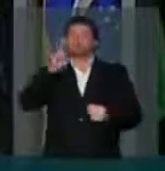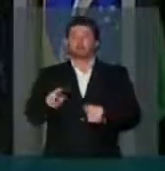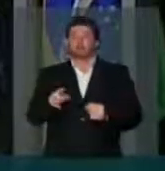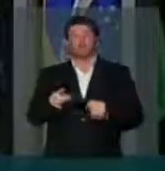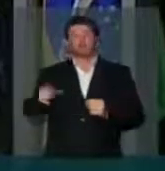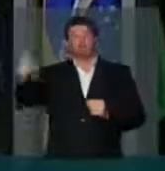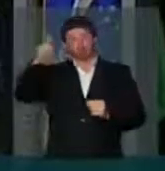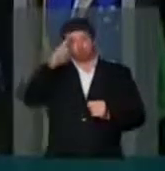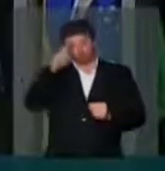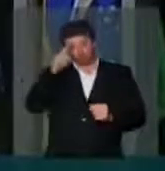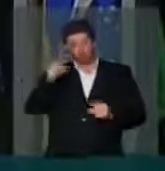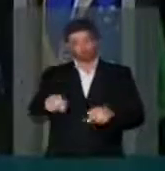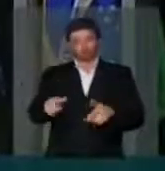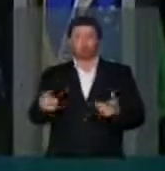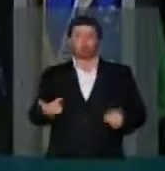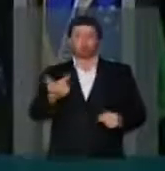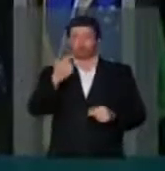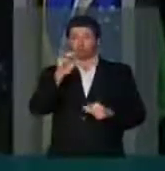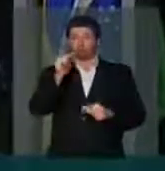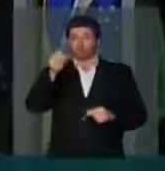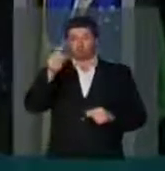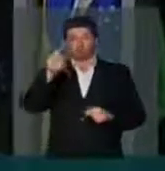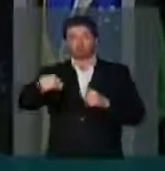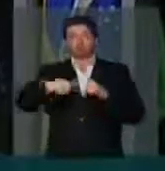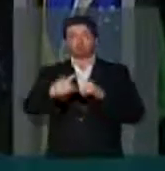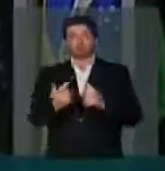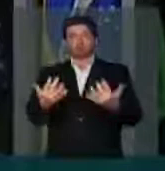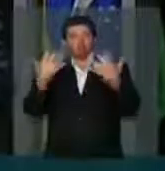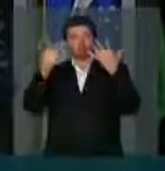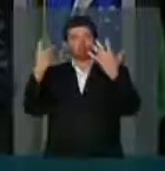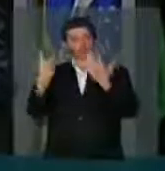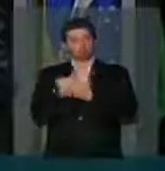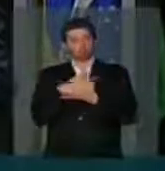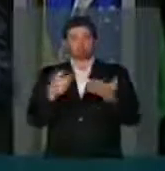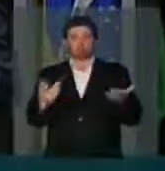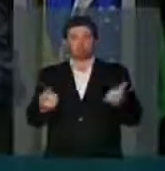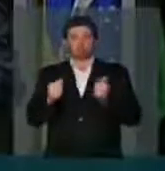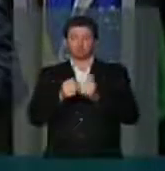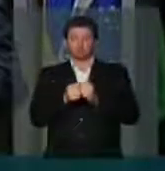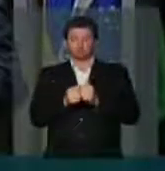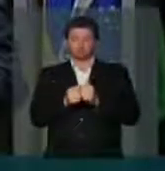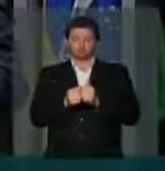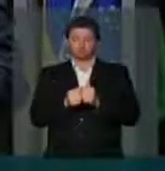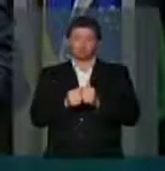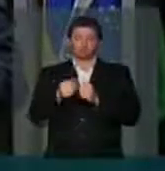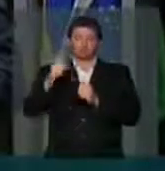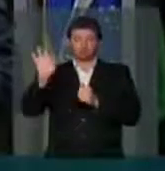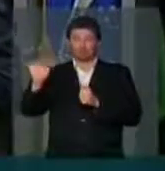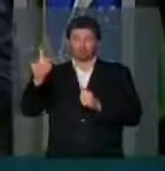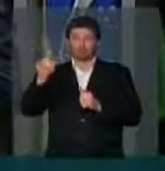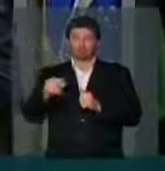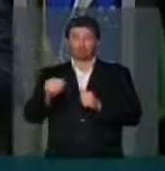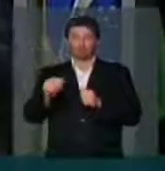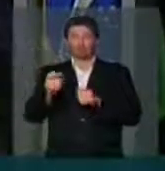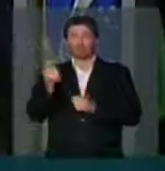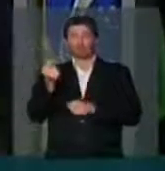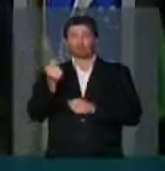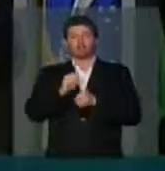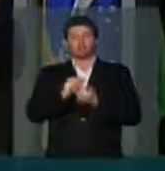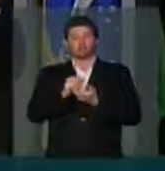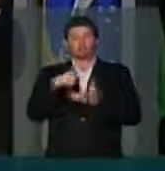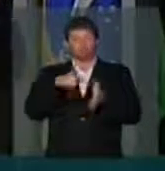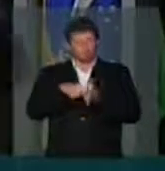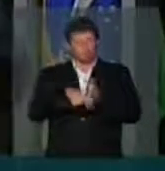dia. Em 2015, mais um escândalo grande com o Partido dos Trabalhadores, que é uma lavagem que está